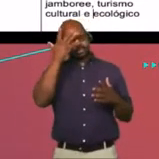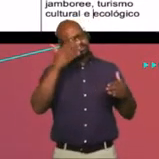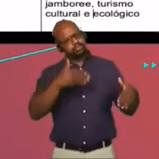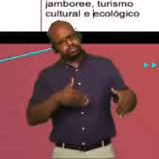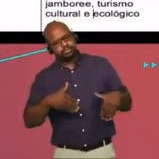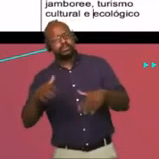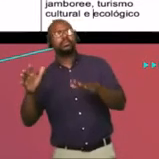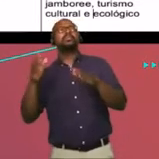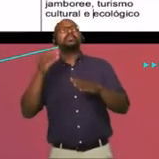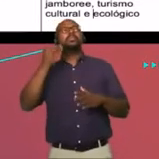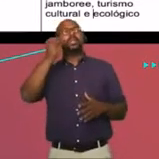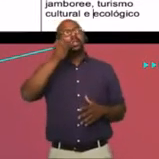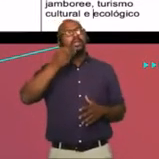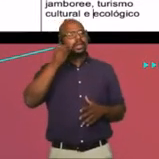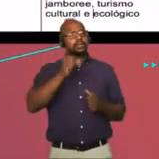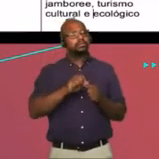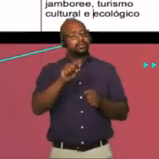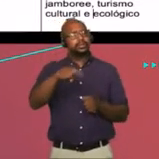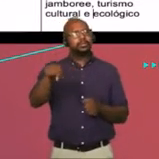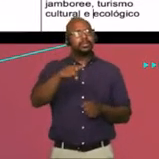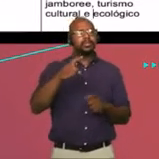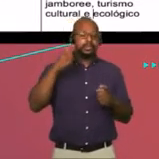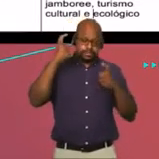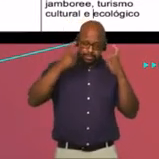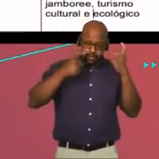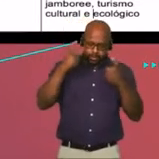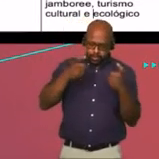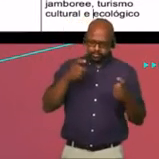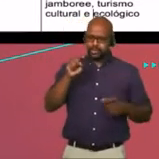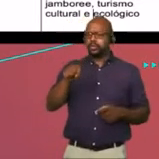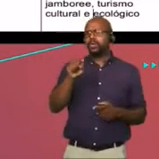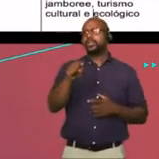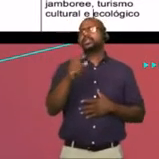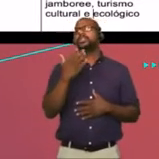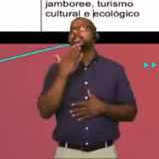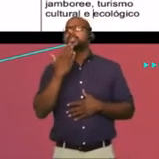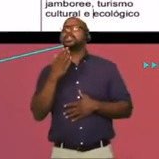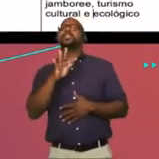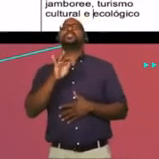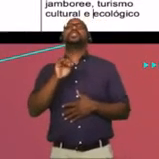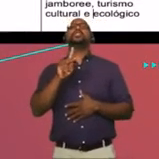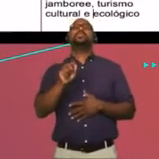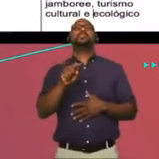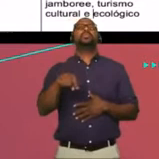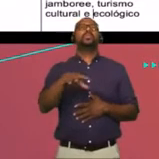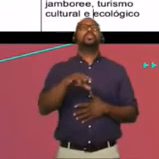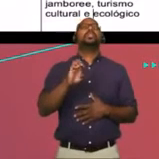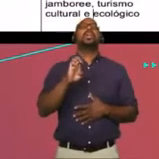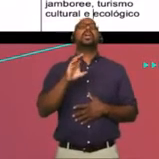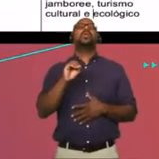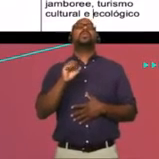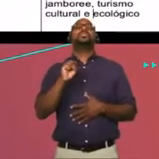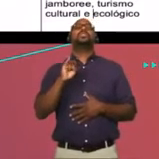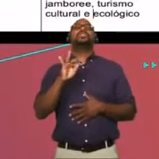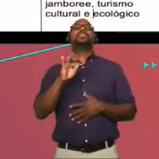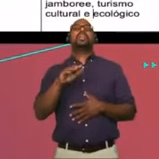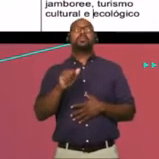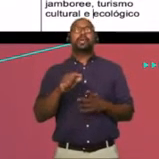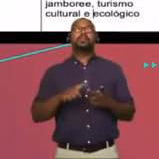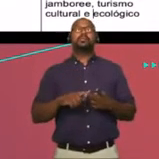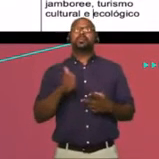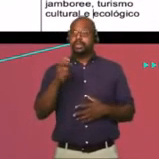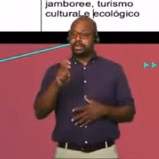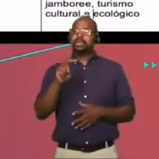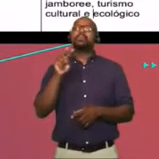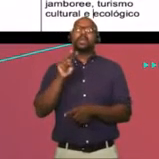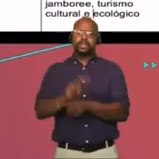até a sua experiência é fazer com que elas se preocupem com esse tipo de ecossistema né o 15